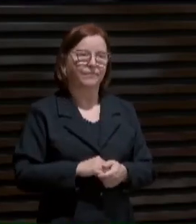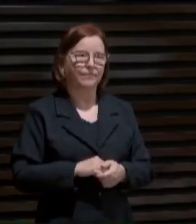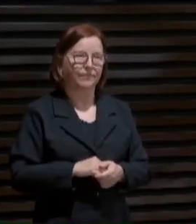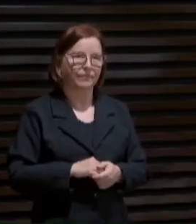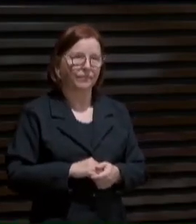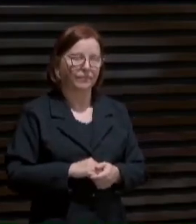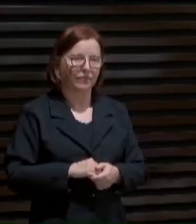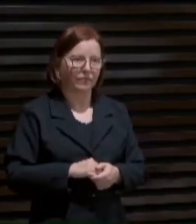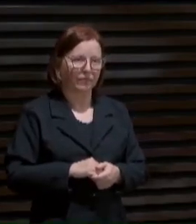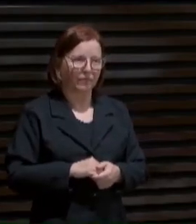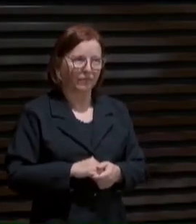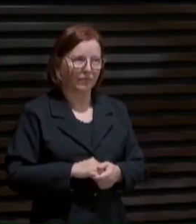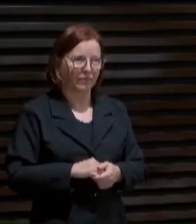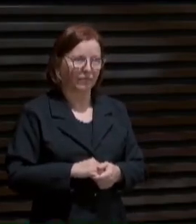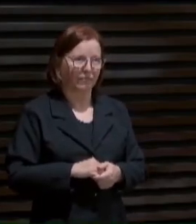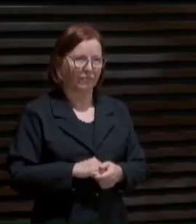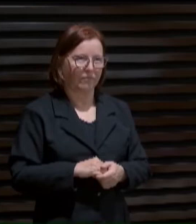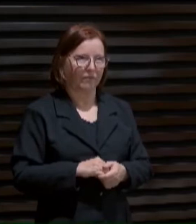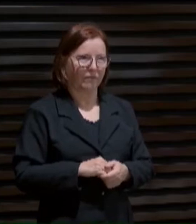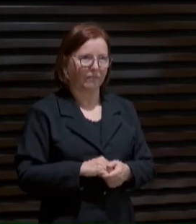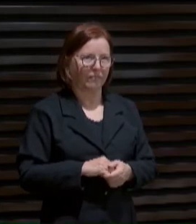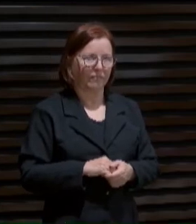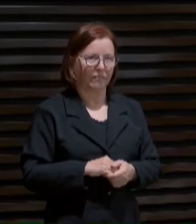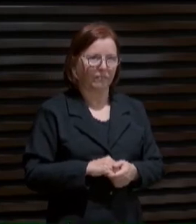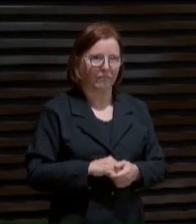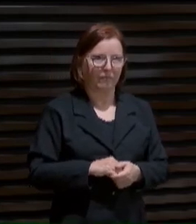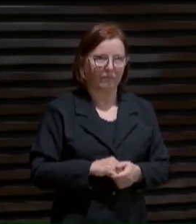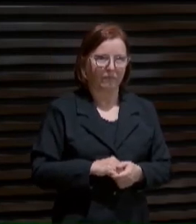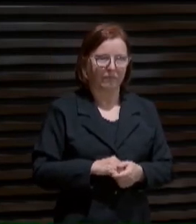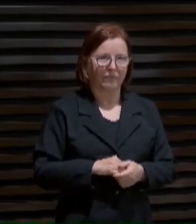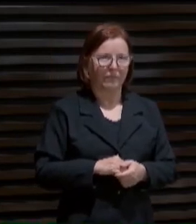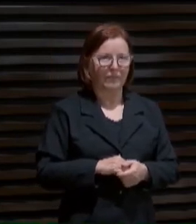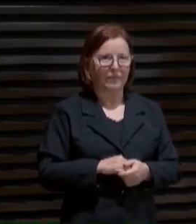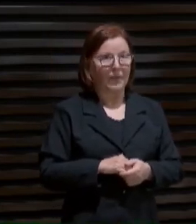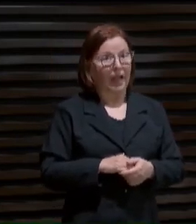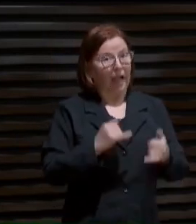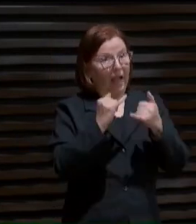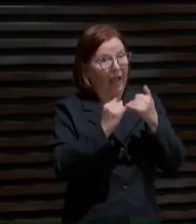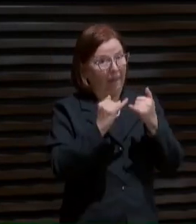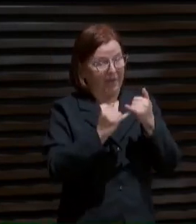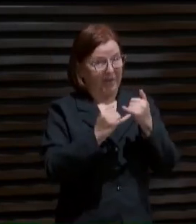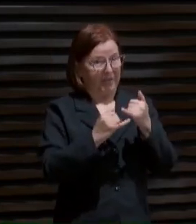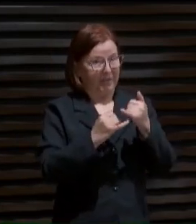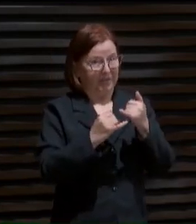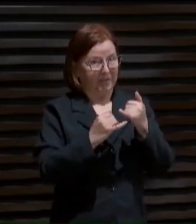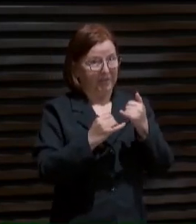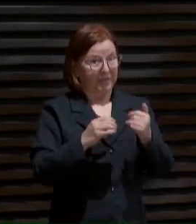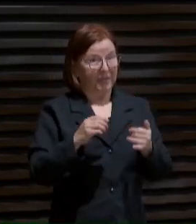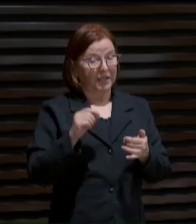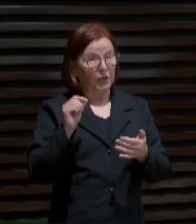o que a linha entre aparência e o que é de fato verdade ela é muito